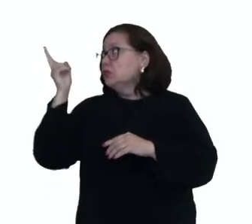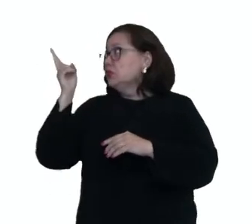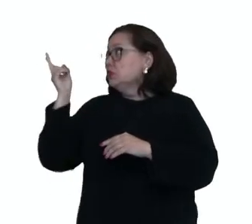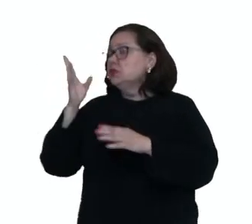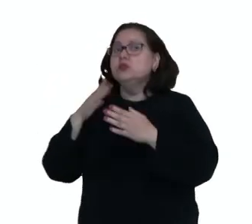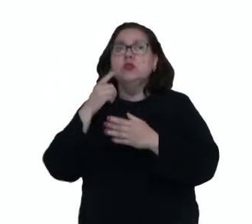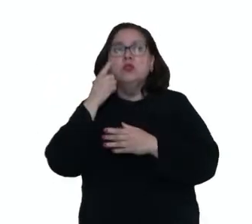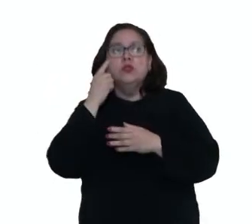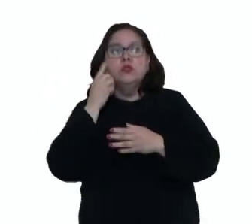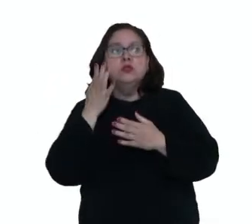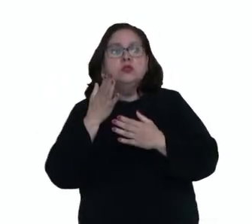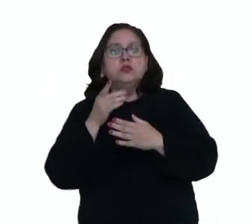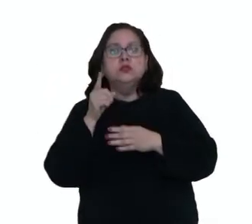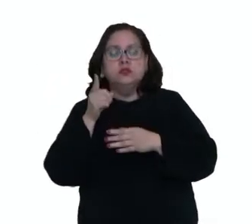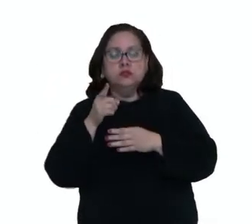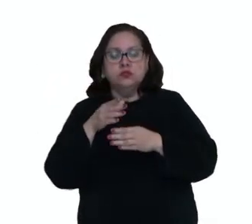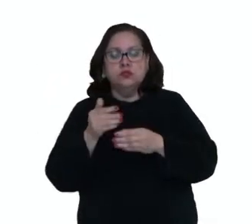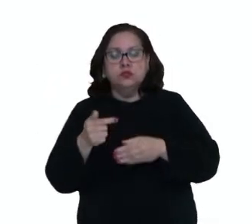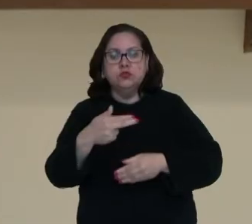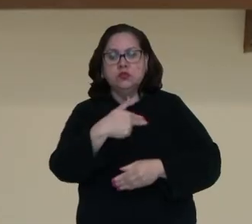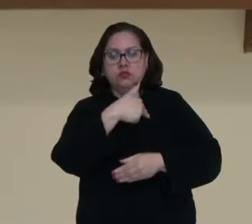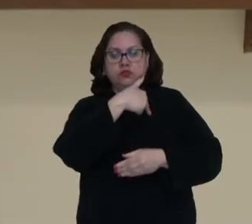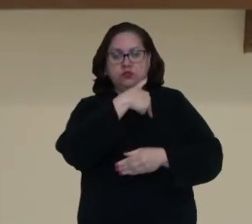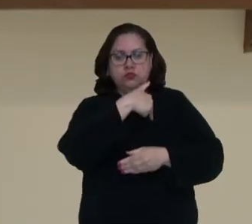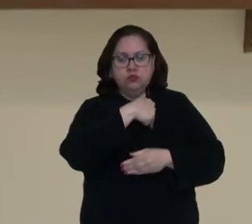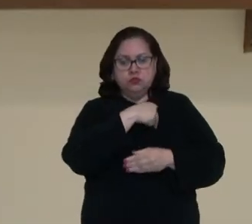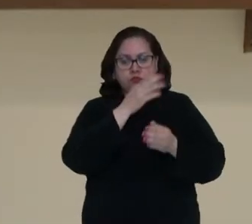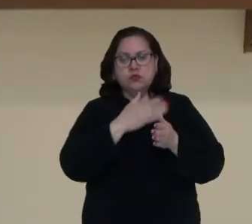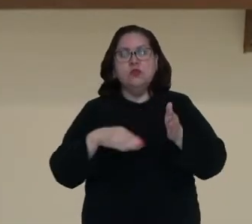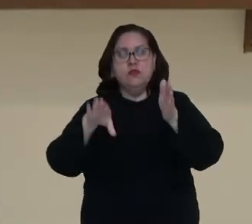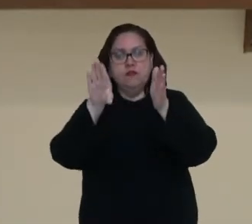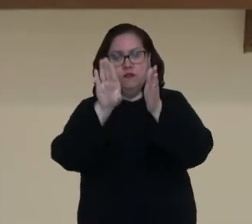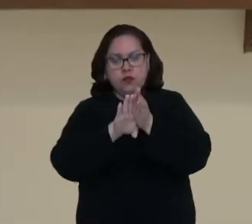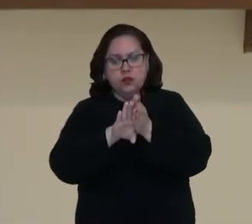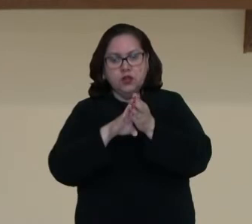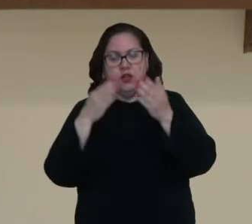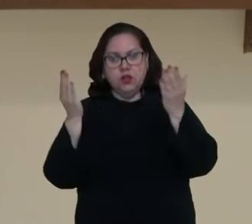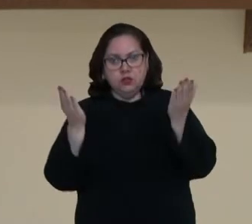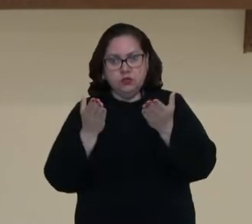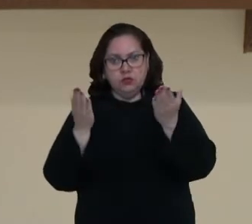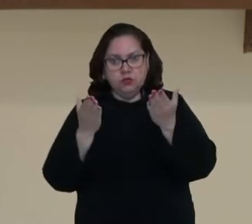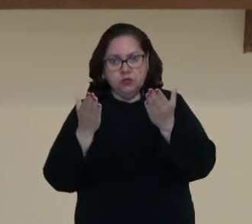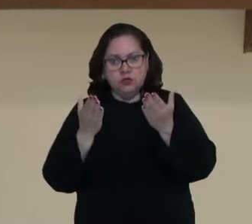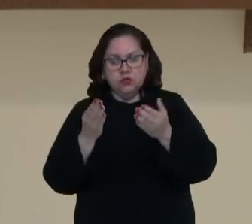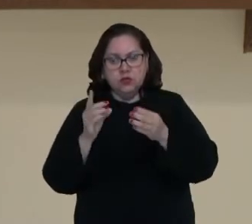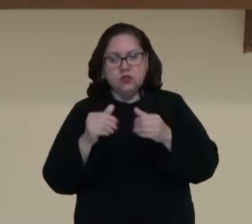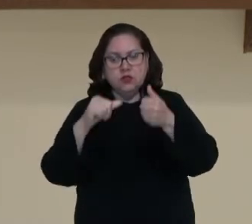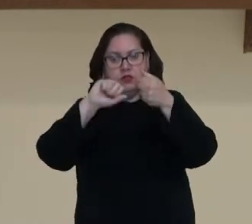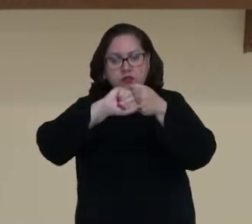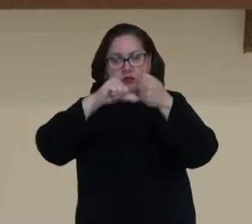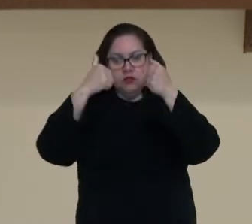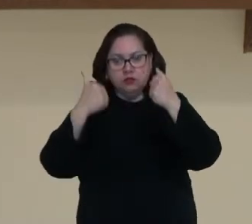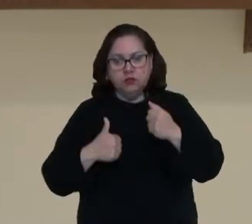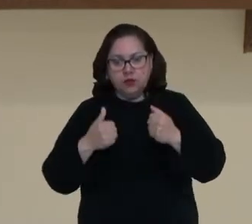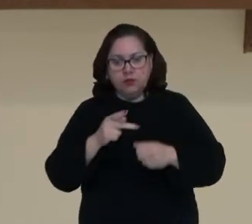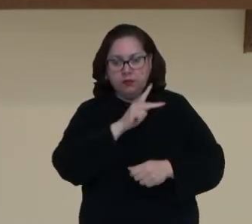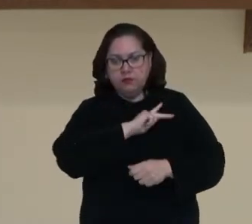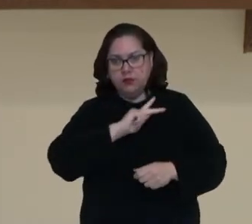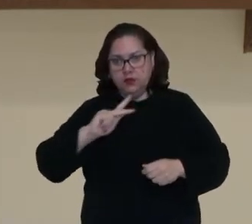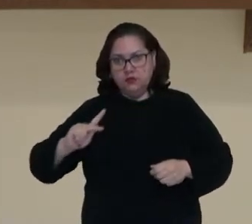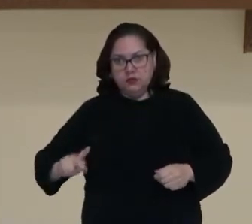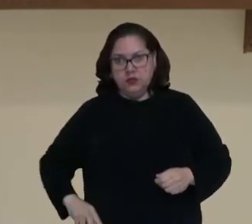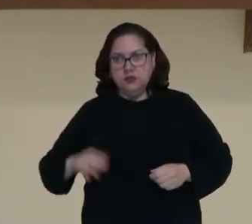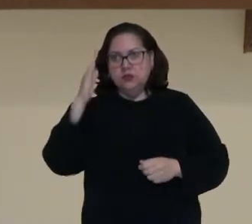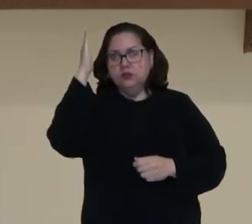vamos ver que eis que Getúlio Vargas retorna e agora democraticamente para a presidência